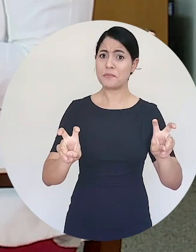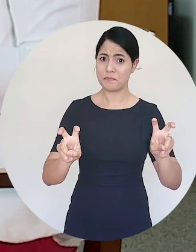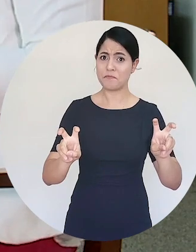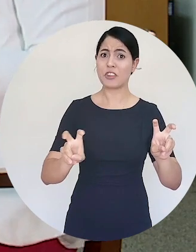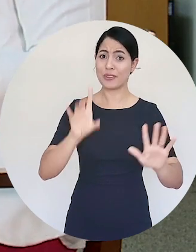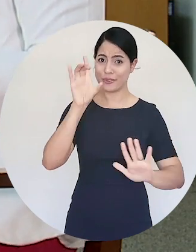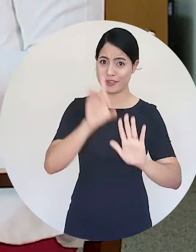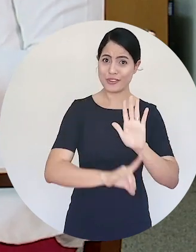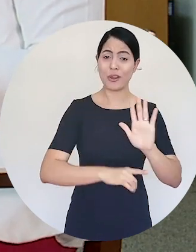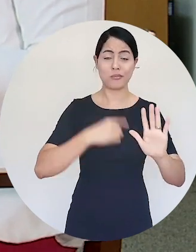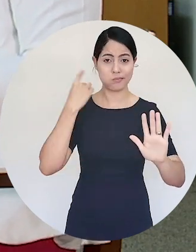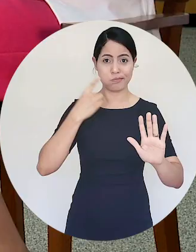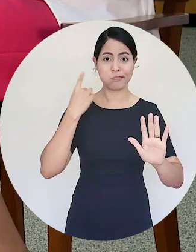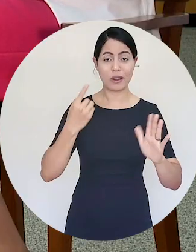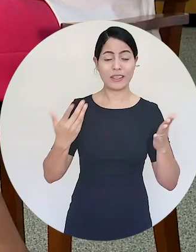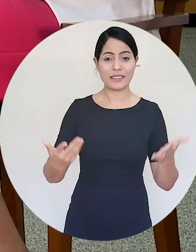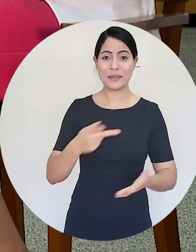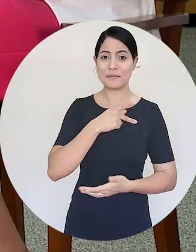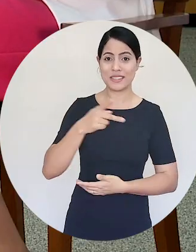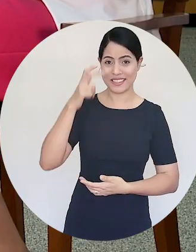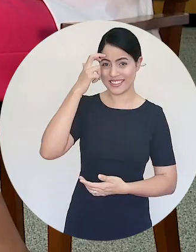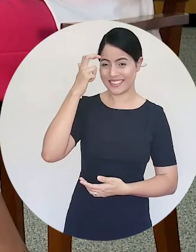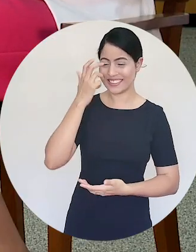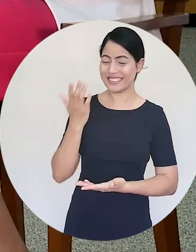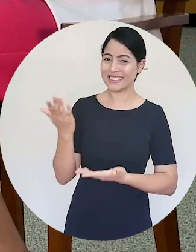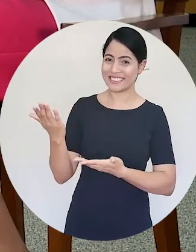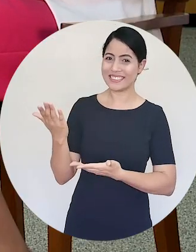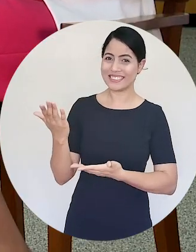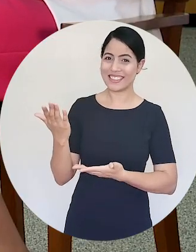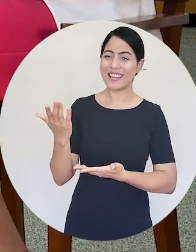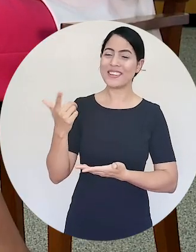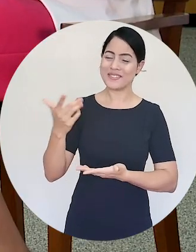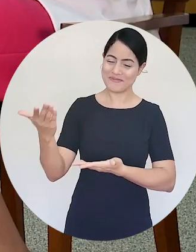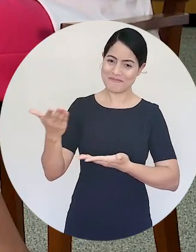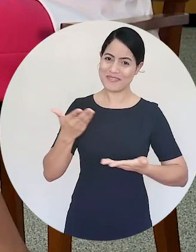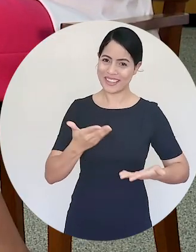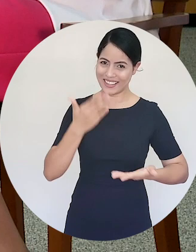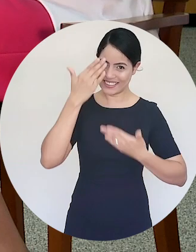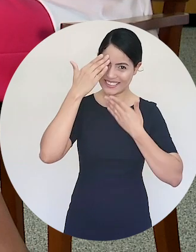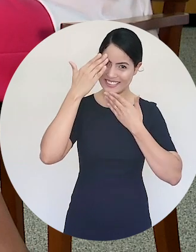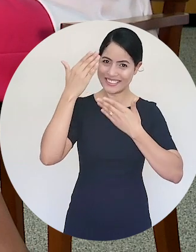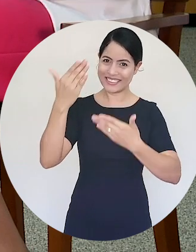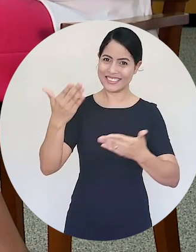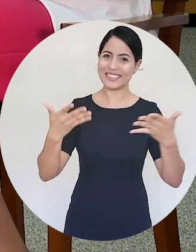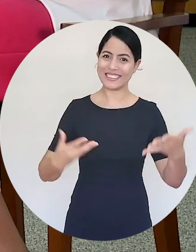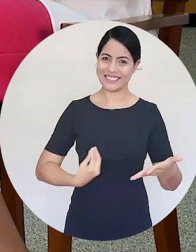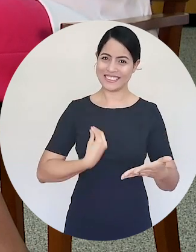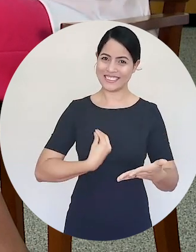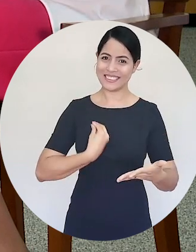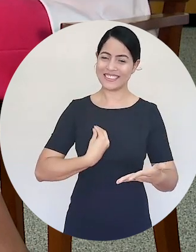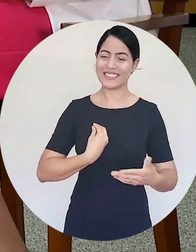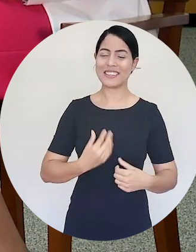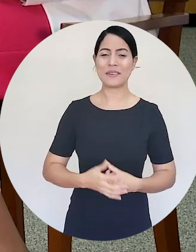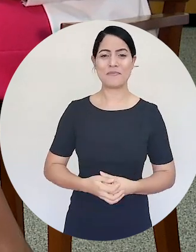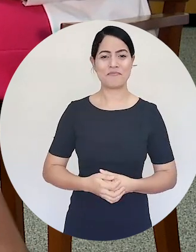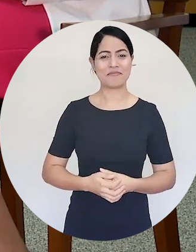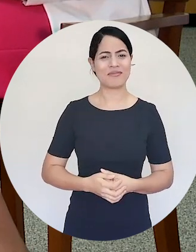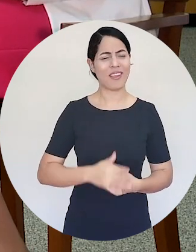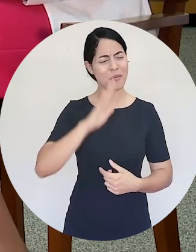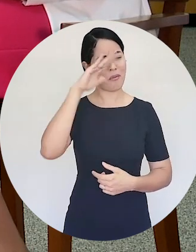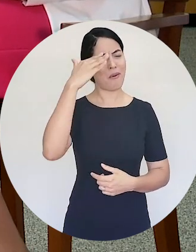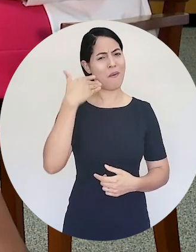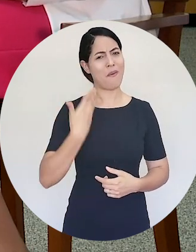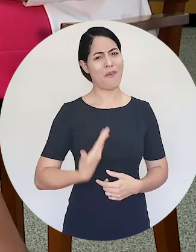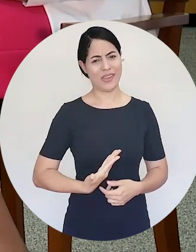das prerrogativas da advocacia, Felipe Santa Cruz, presidente da OAB Nacional. Presidente, mais uma vez, muito obrigada por participar conosco do